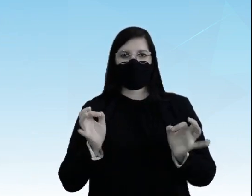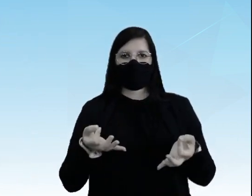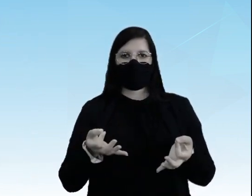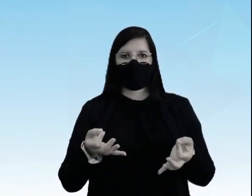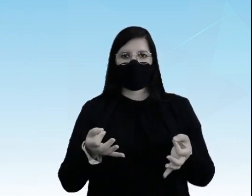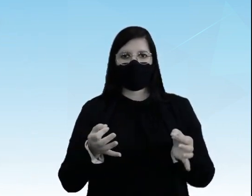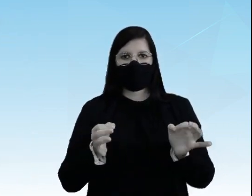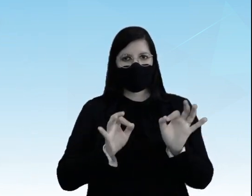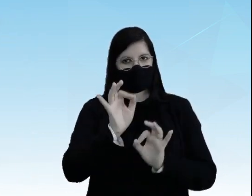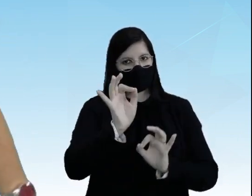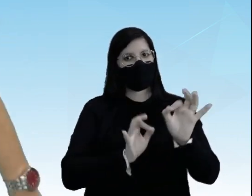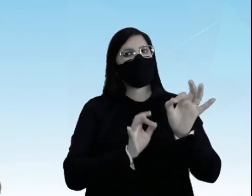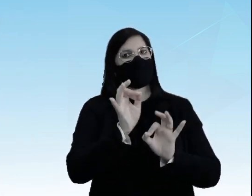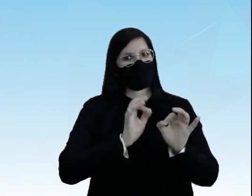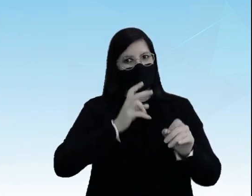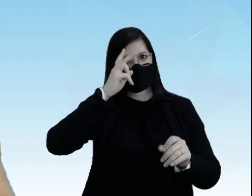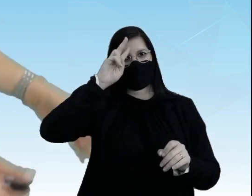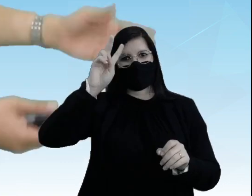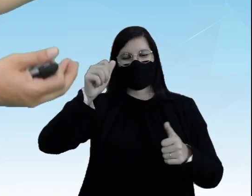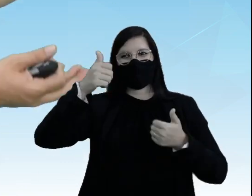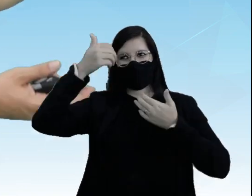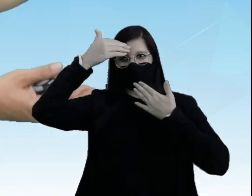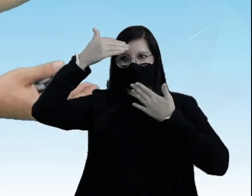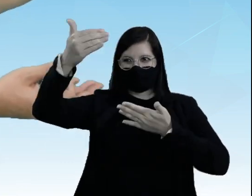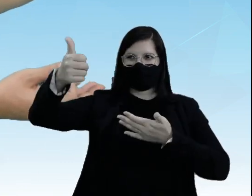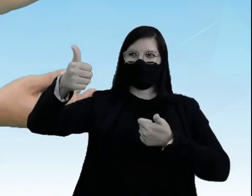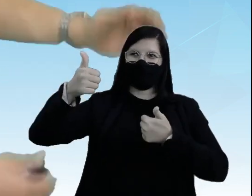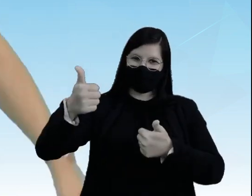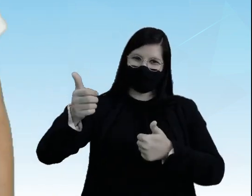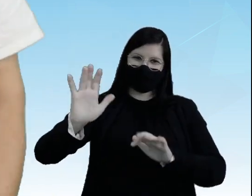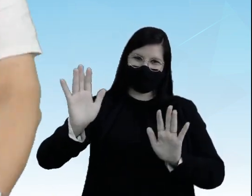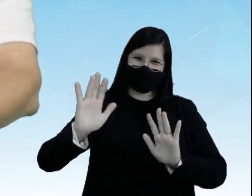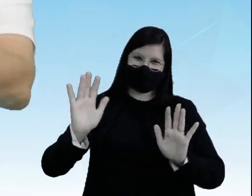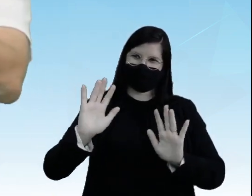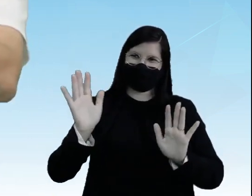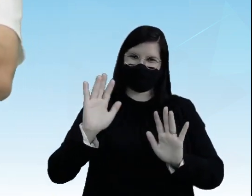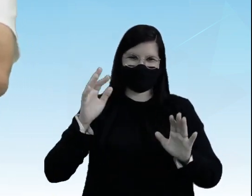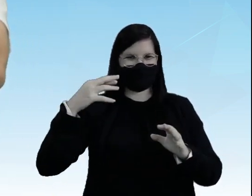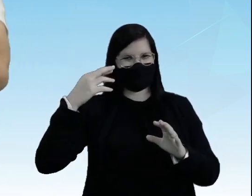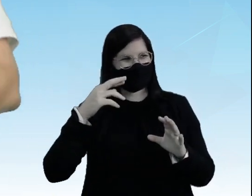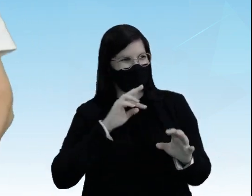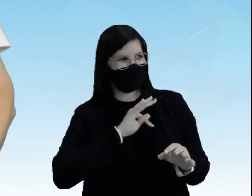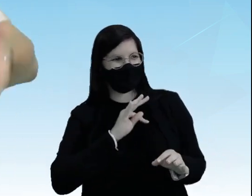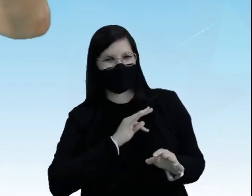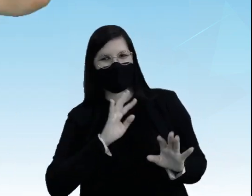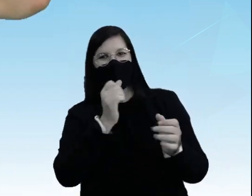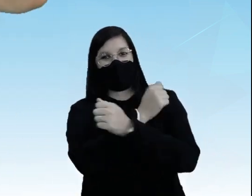do planejamento. De antemão, agradeço a professora Magna, a Ronaldo